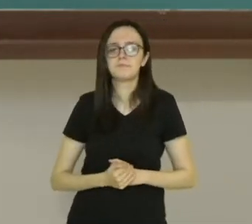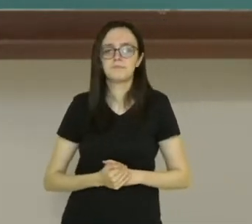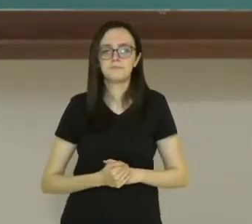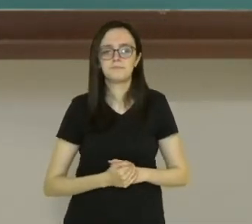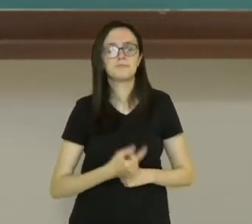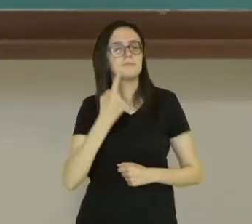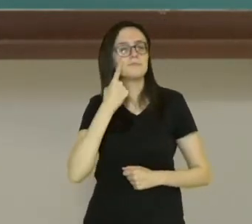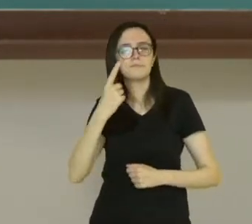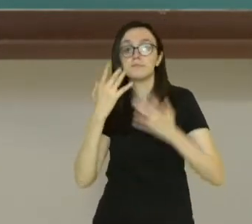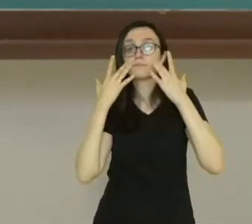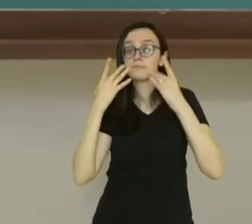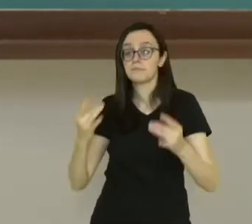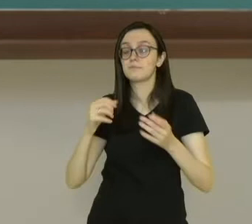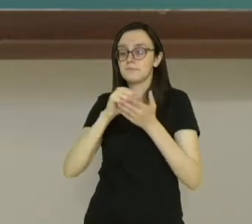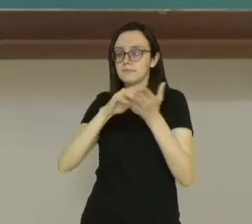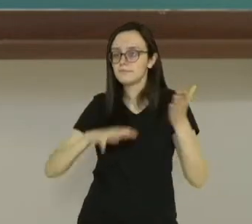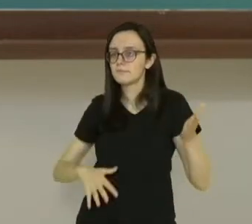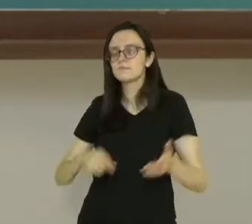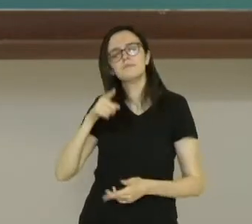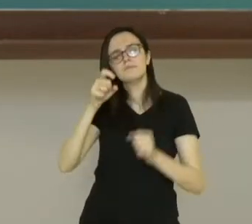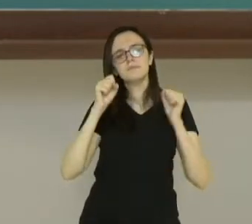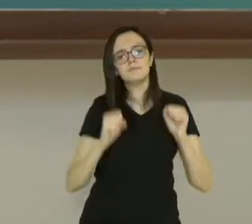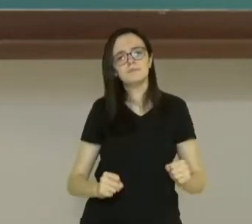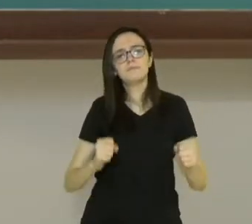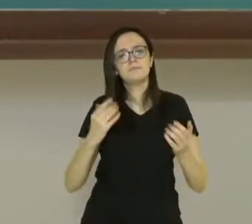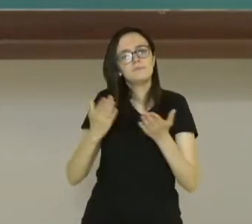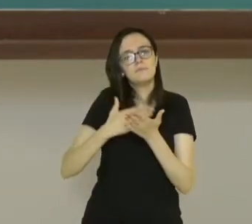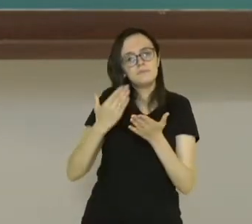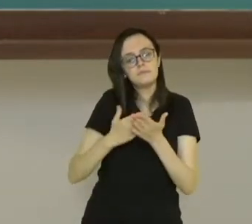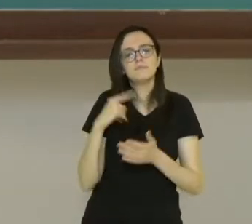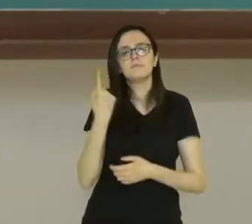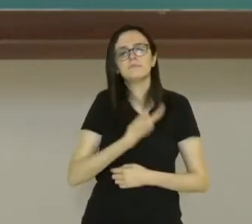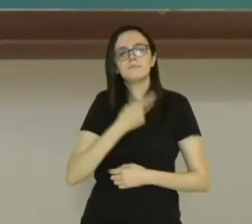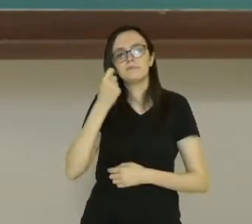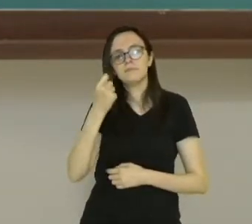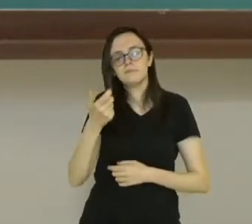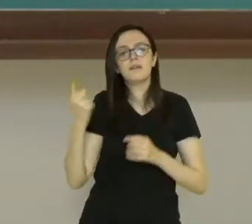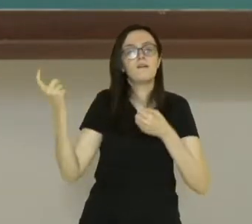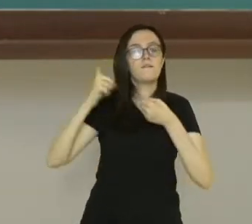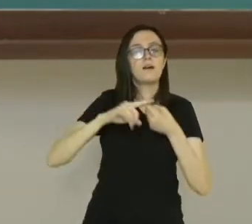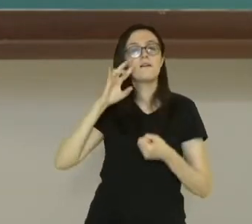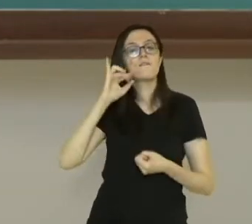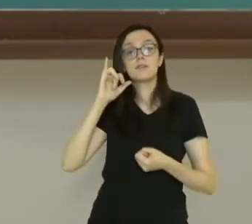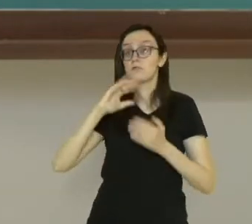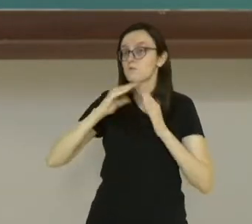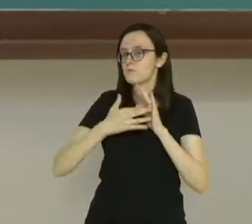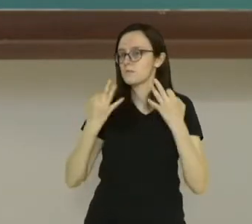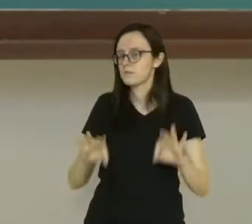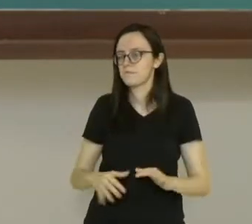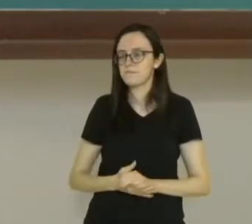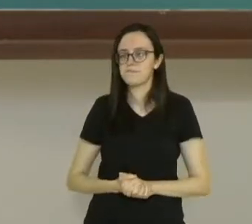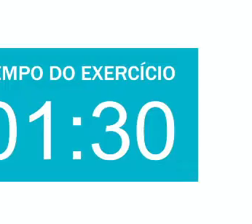com atenção essa atividade, façam ela no caderno de vocês e a gente já volta para ver se está tudo certo.